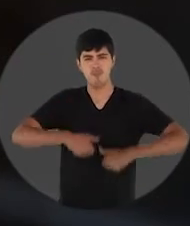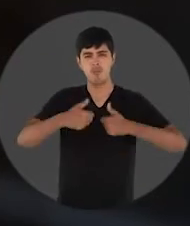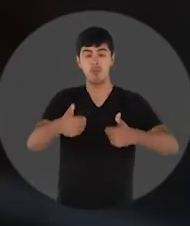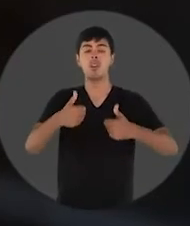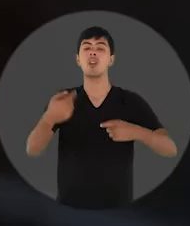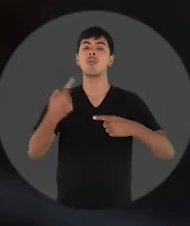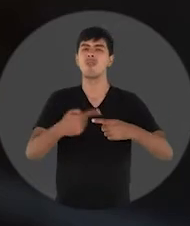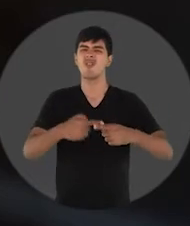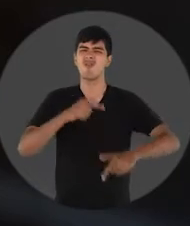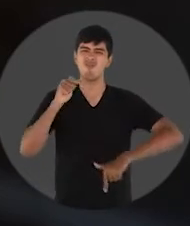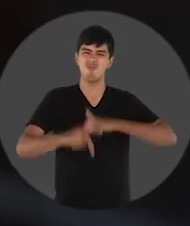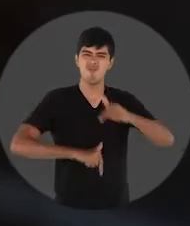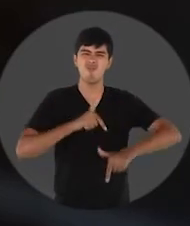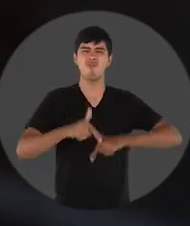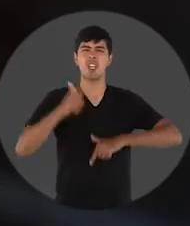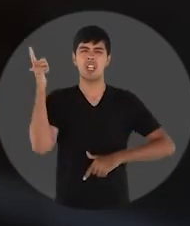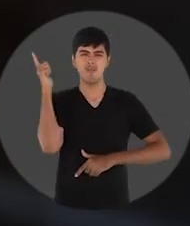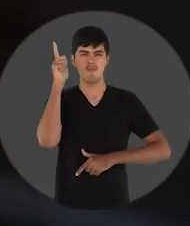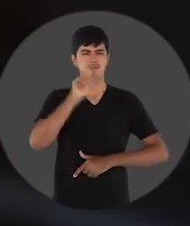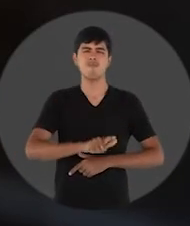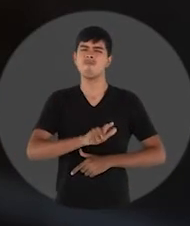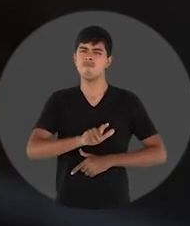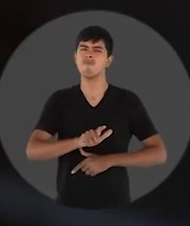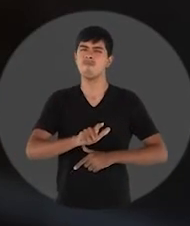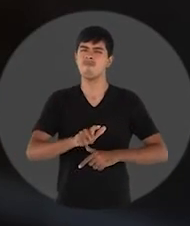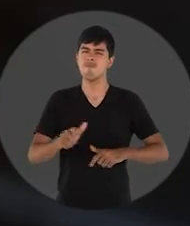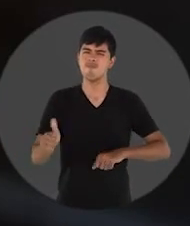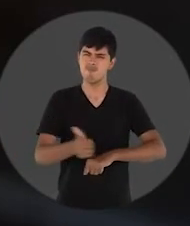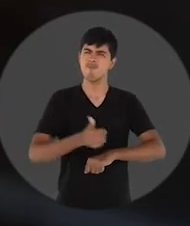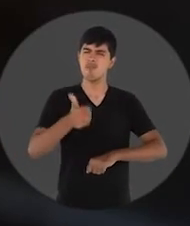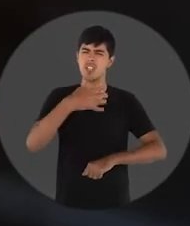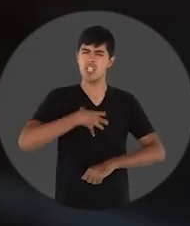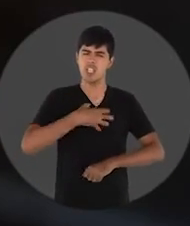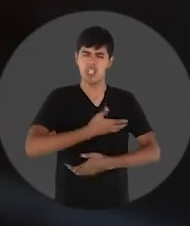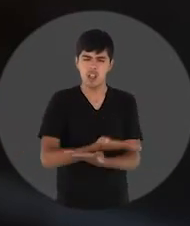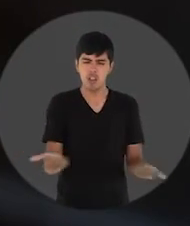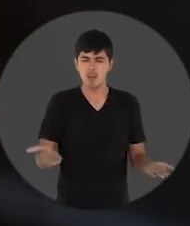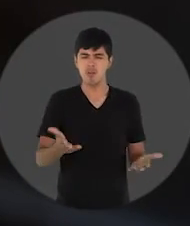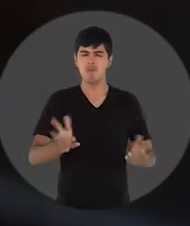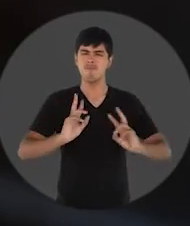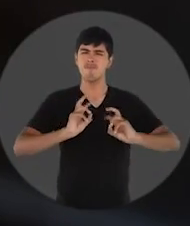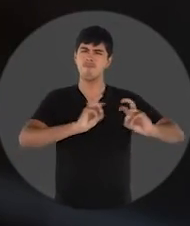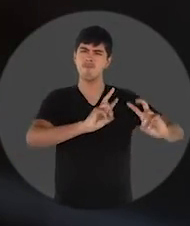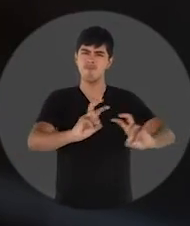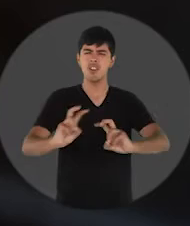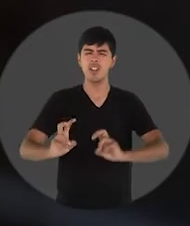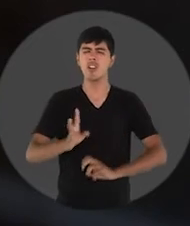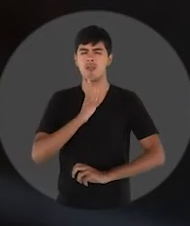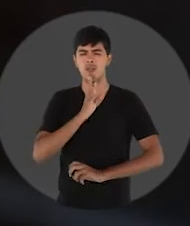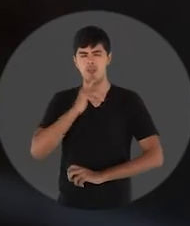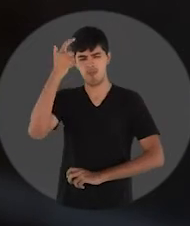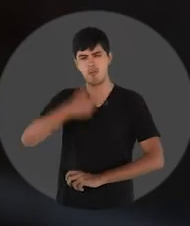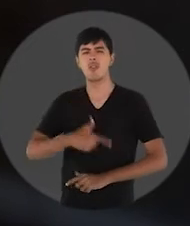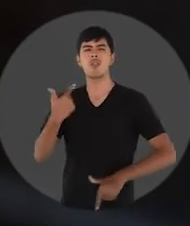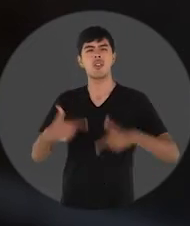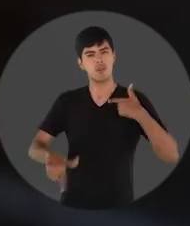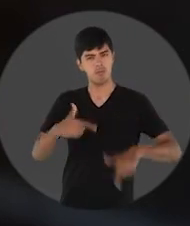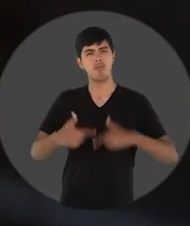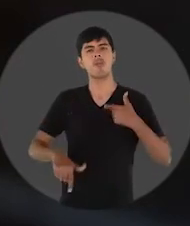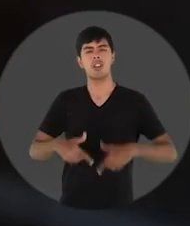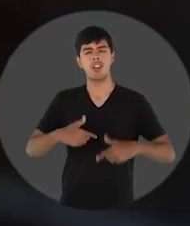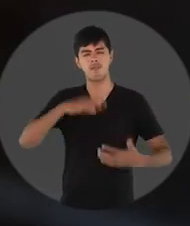bem. Porque trabalhei, consegui fazer muito e sinto o reconhecimento da população pelo nosso